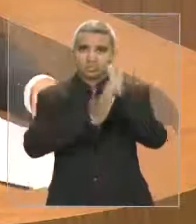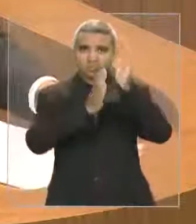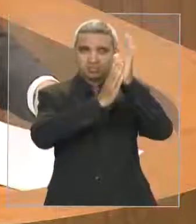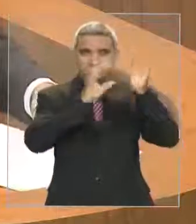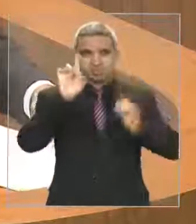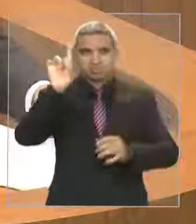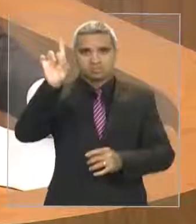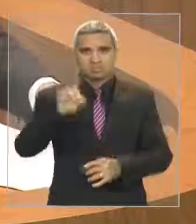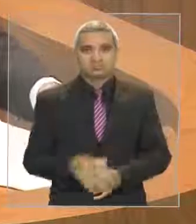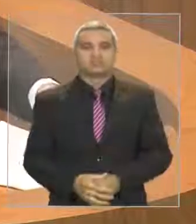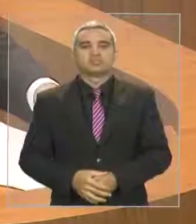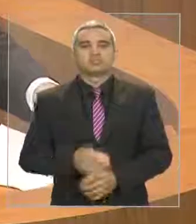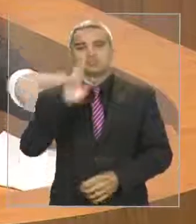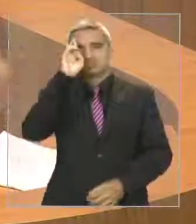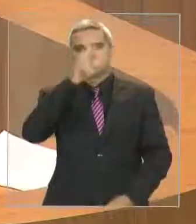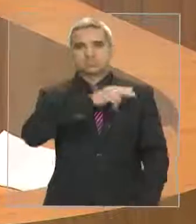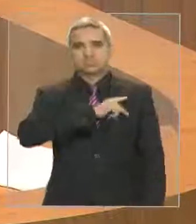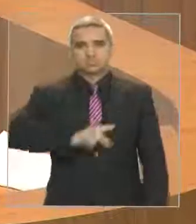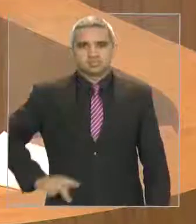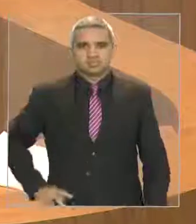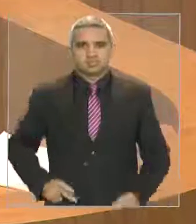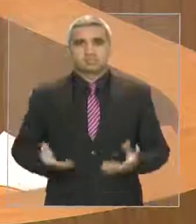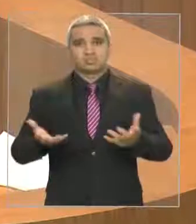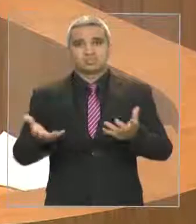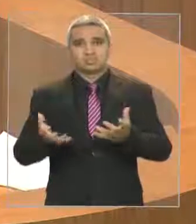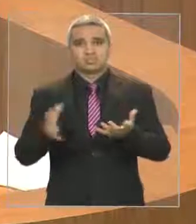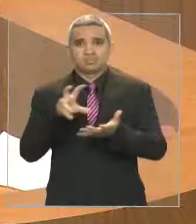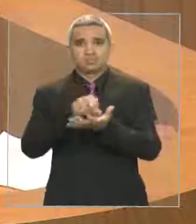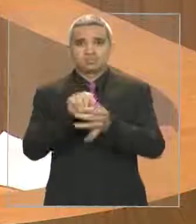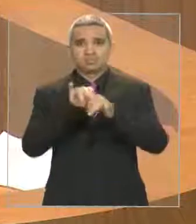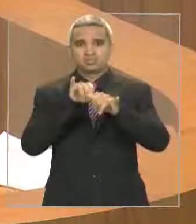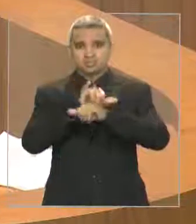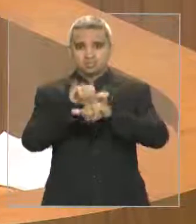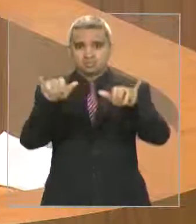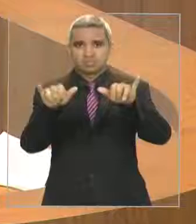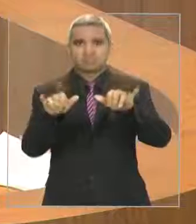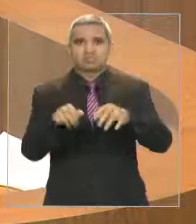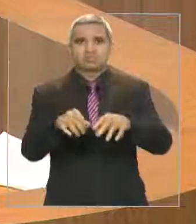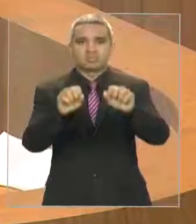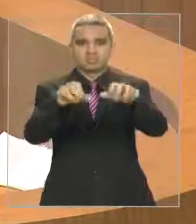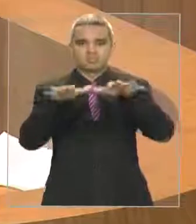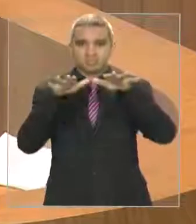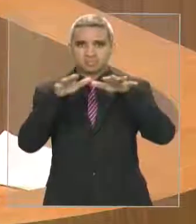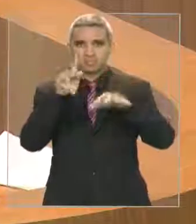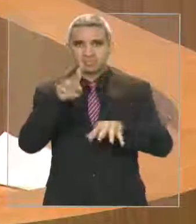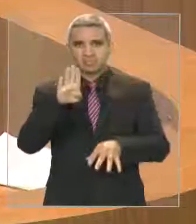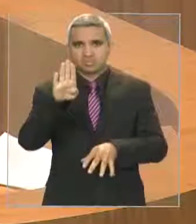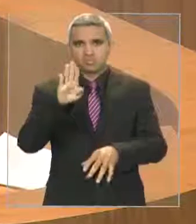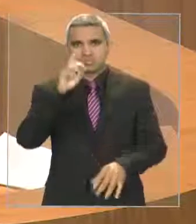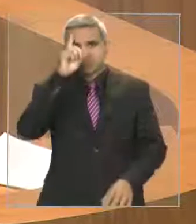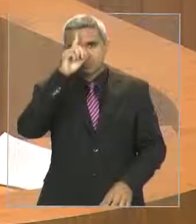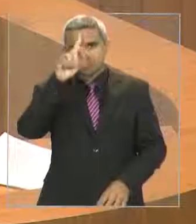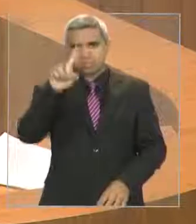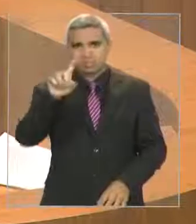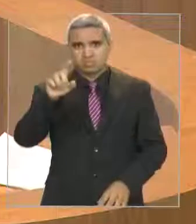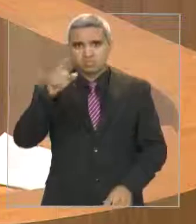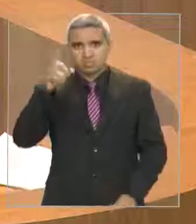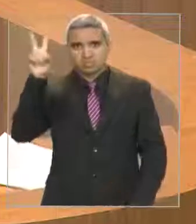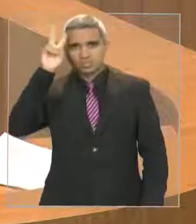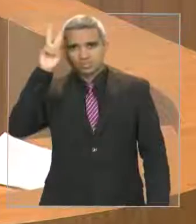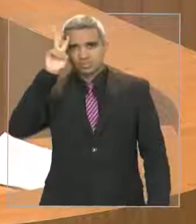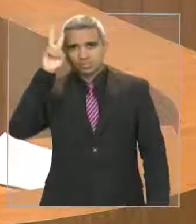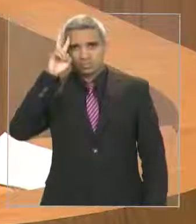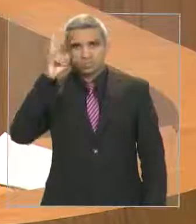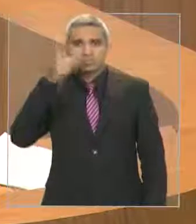pública realizada na tarde, na manhã, desta última segunda-feira, dia 8, na